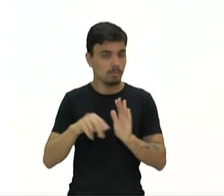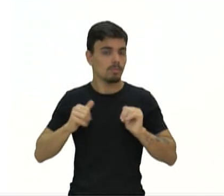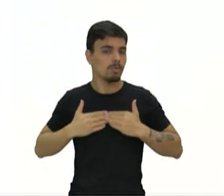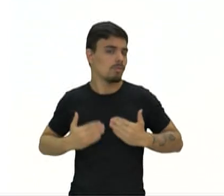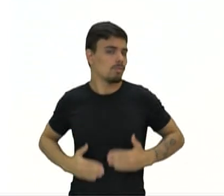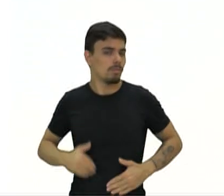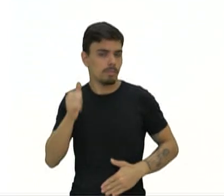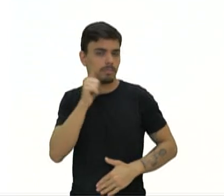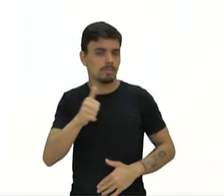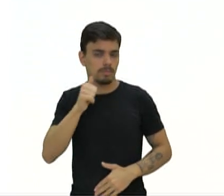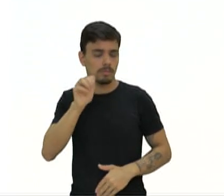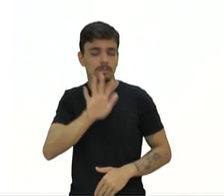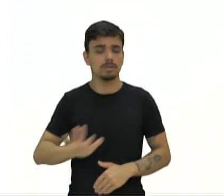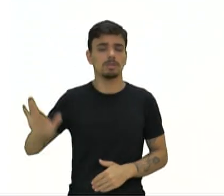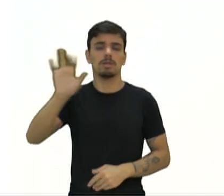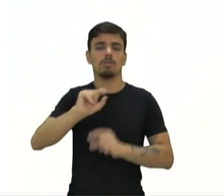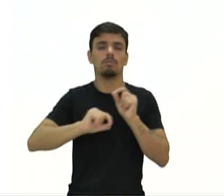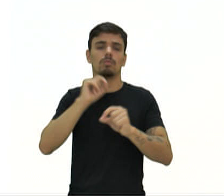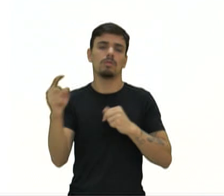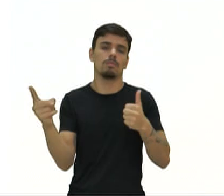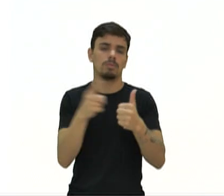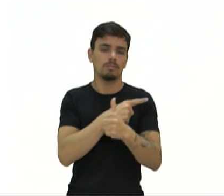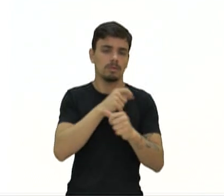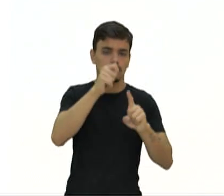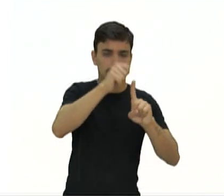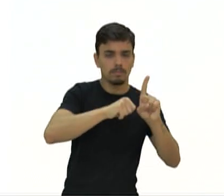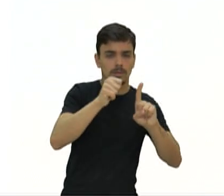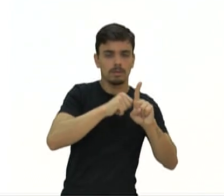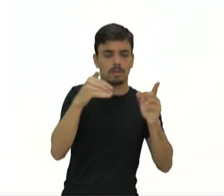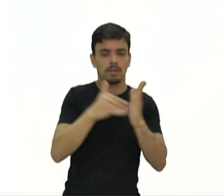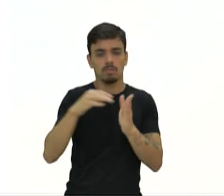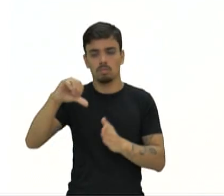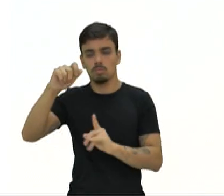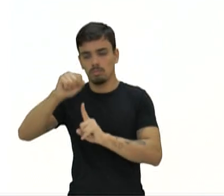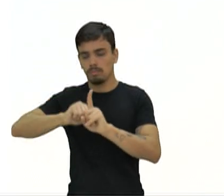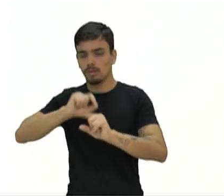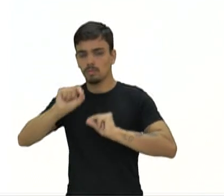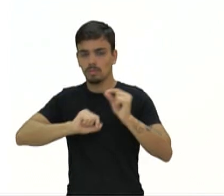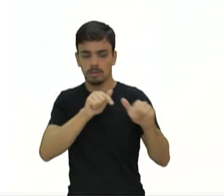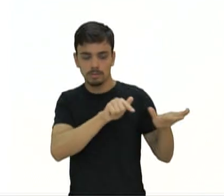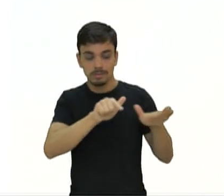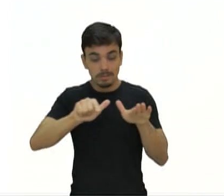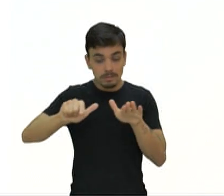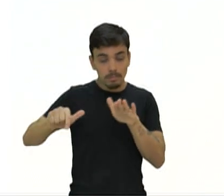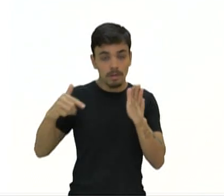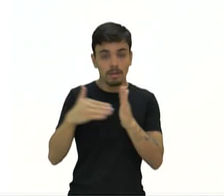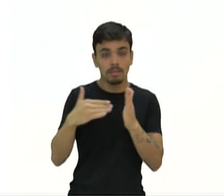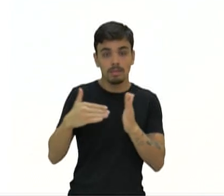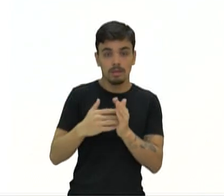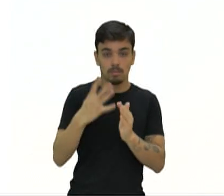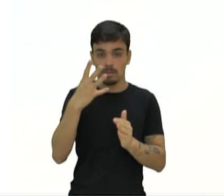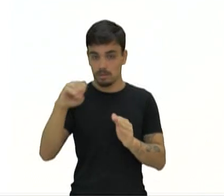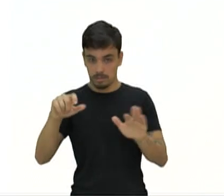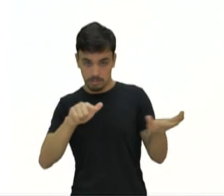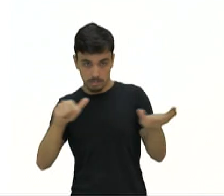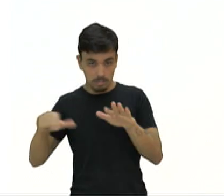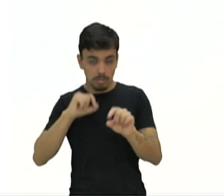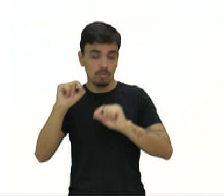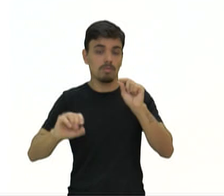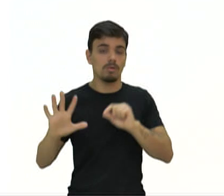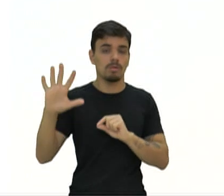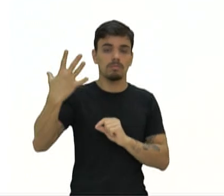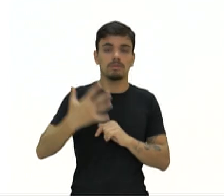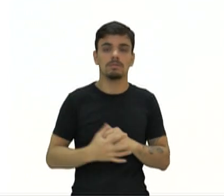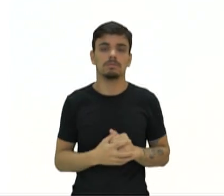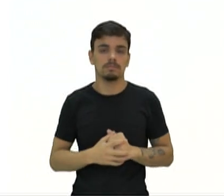geral, tá? Por meses aqui, do 1º ao 9º mês, ou de semanas, né, até a 40ª semana, vocês podem